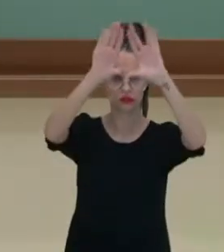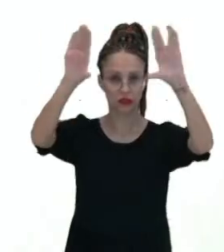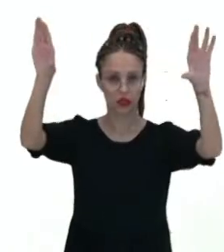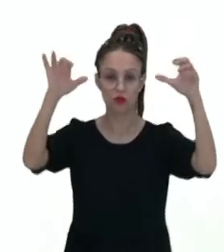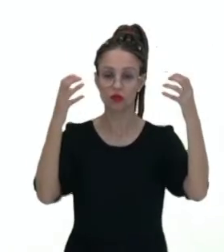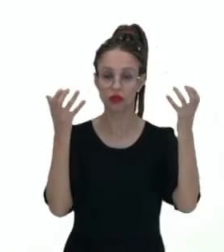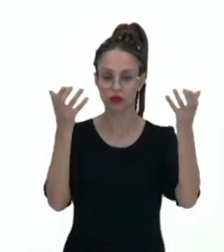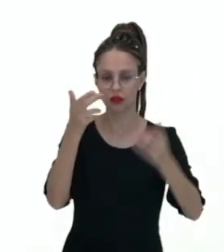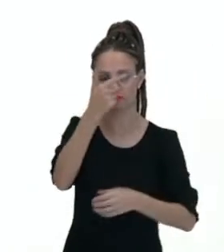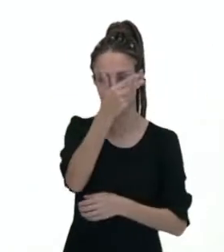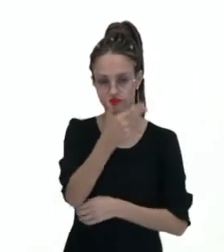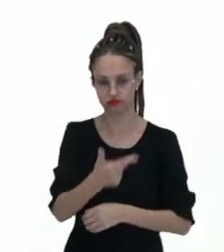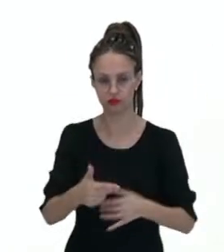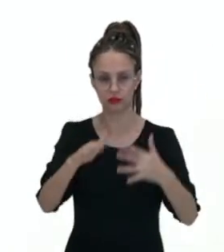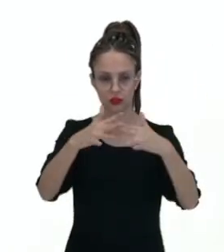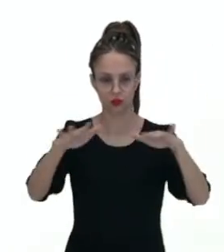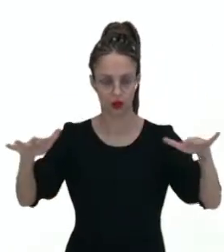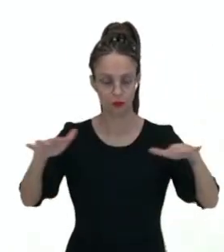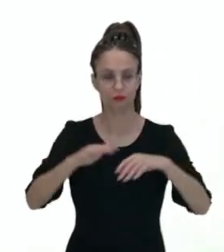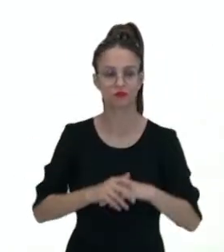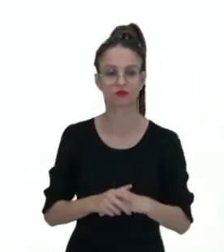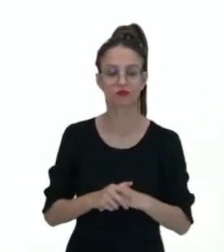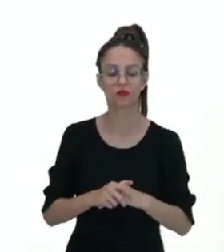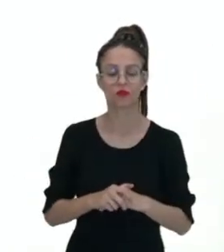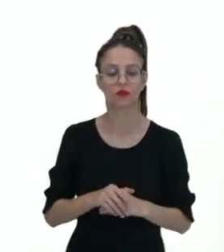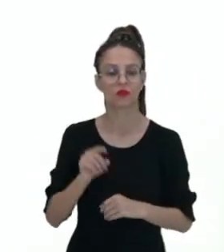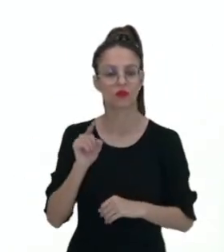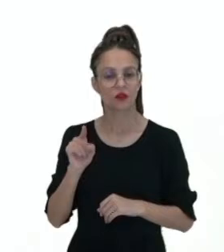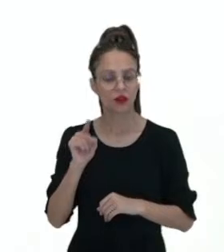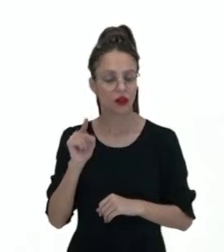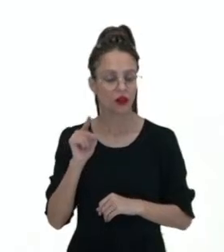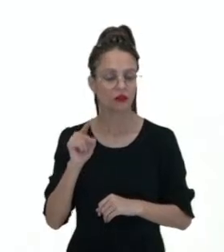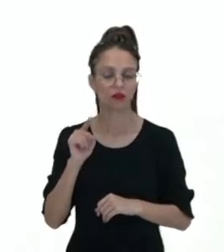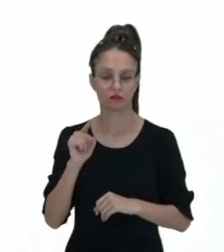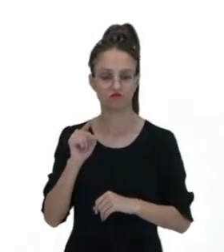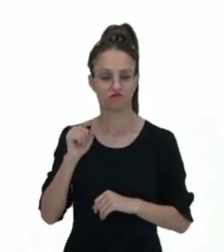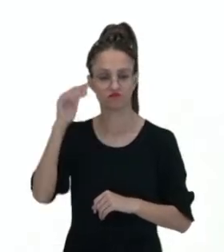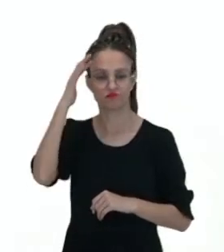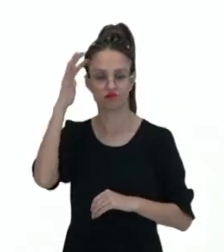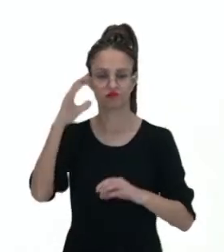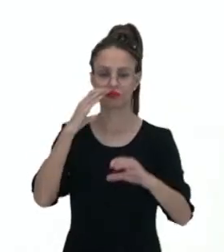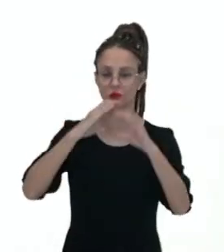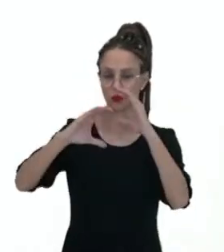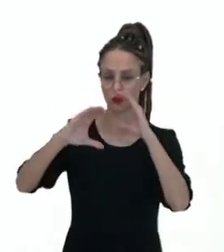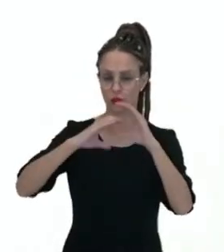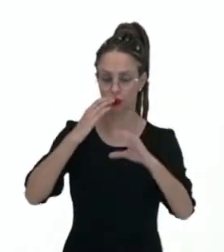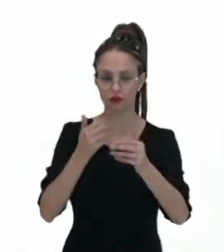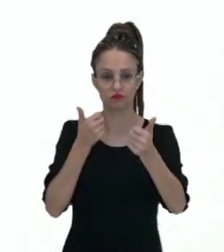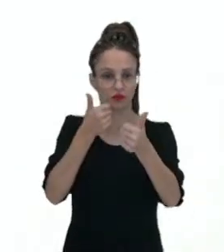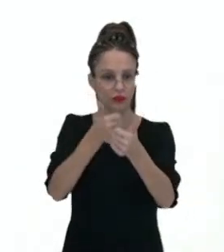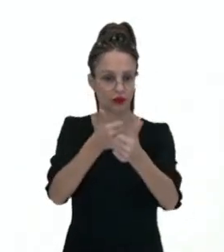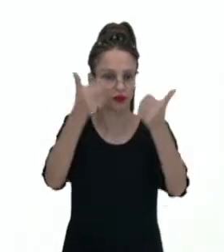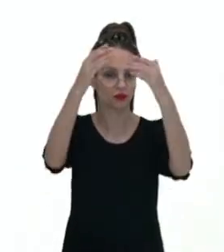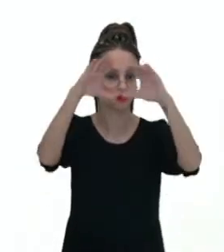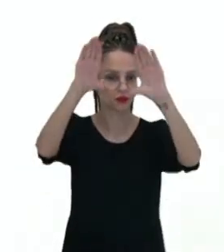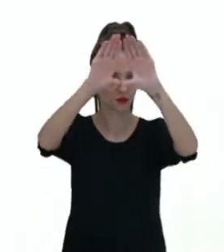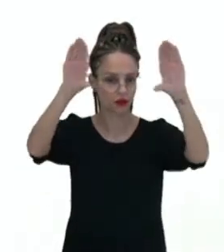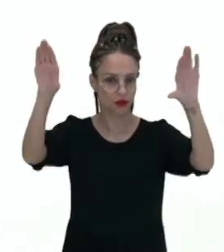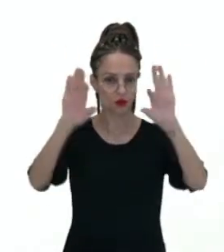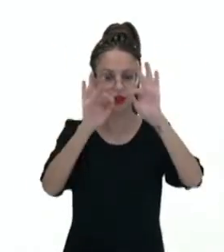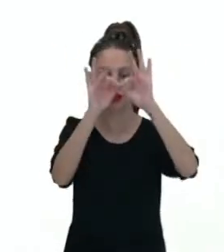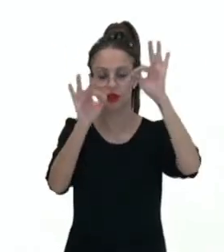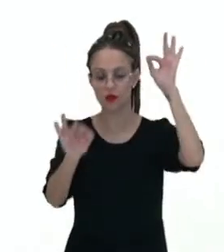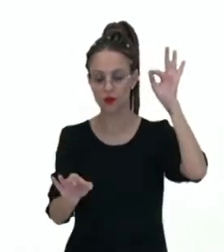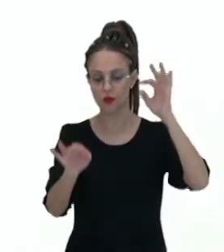prossegue com: e no desvario seu, na torre pôs-se a cantar. Estava perto do céu, estava longe do